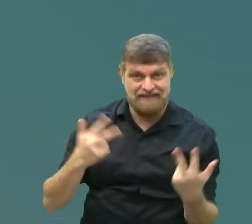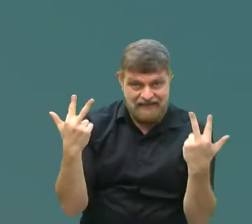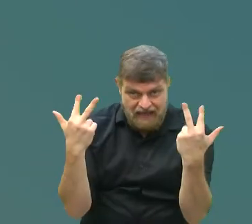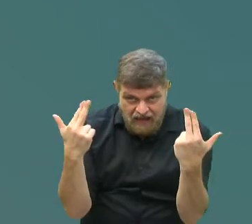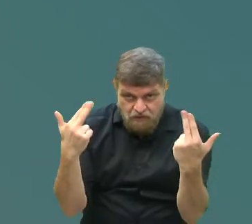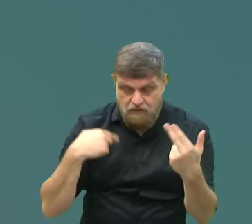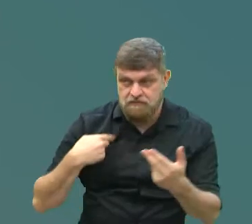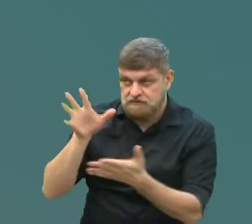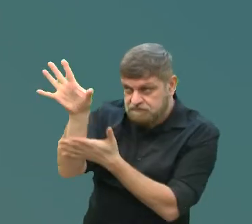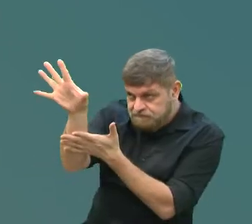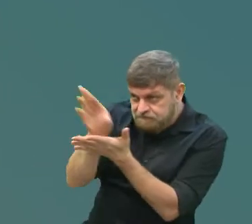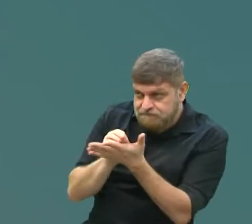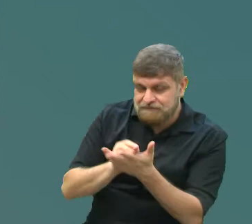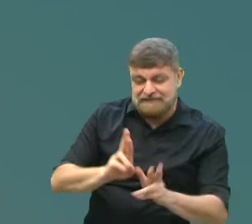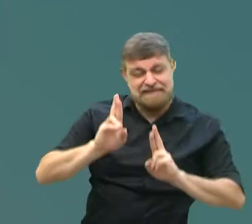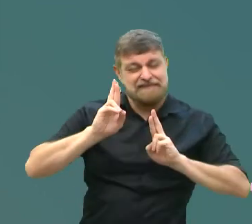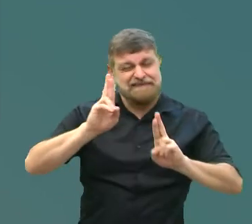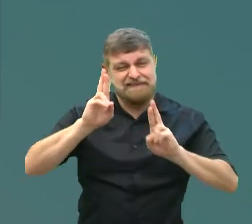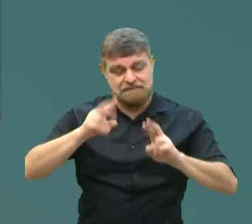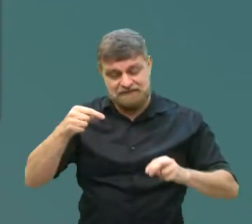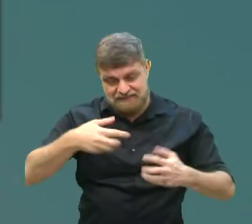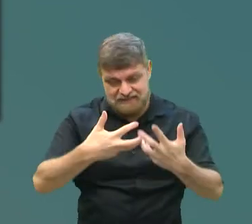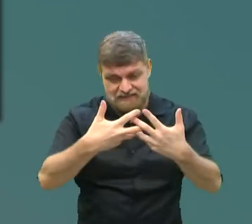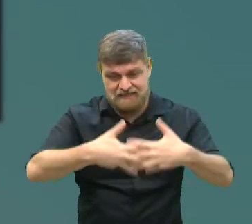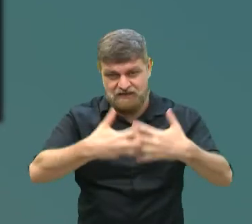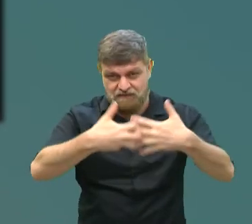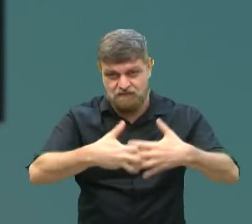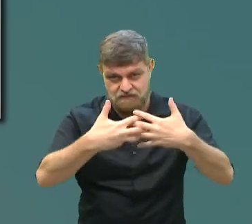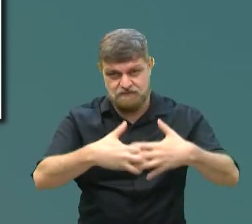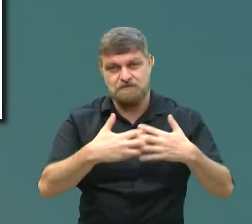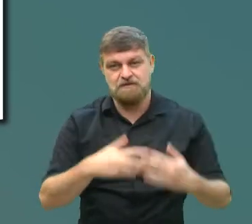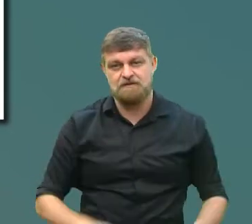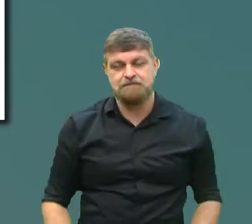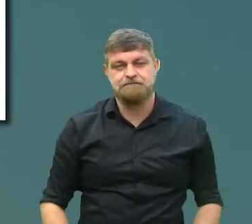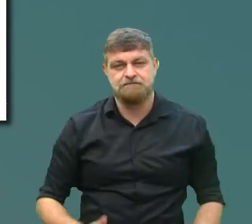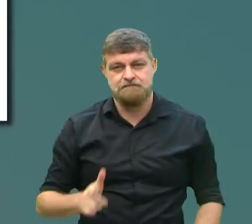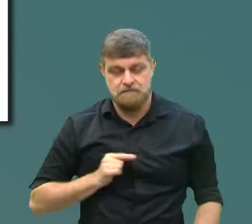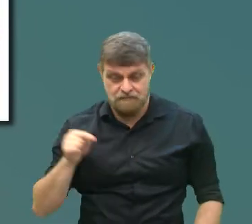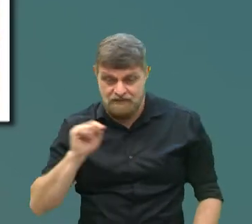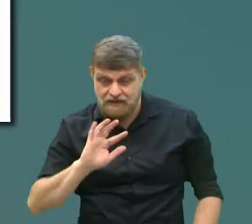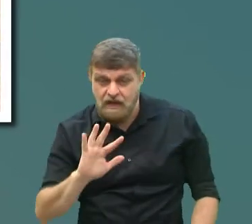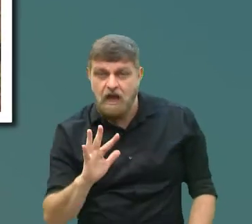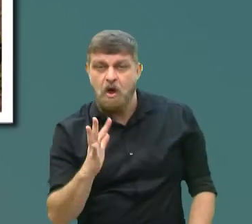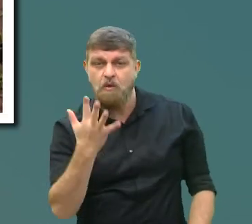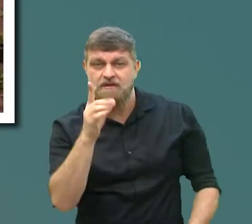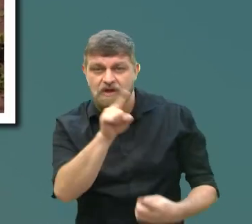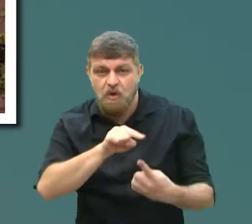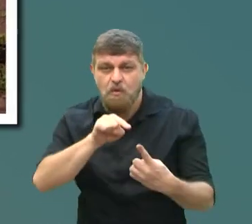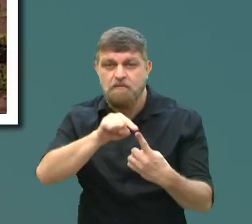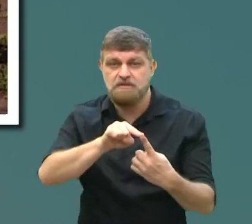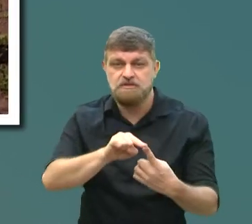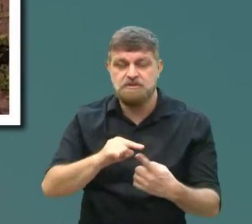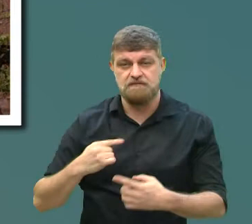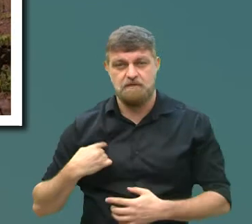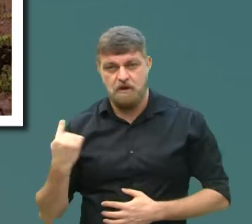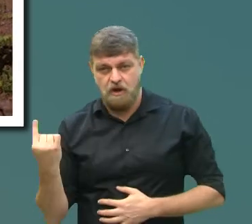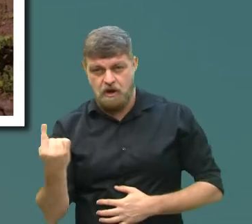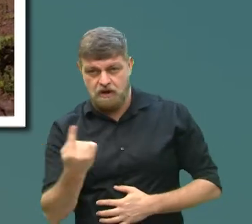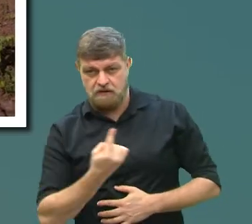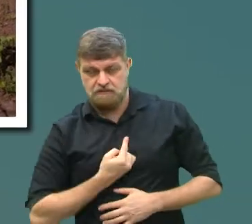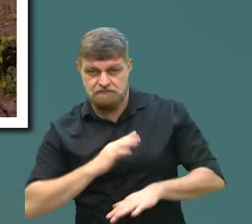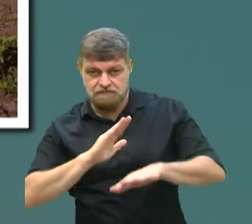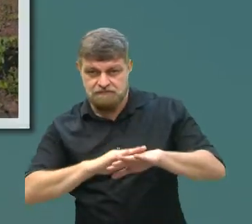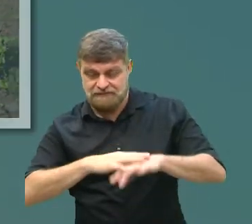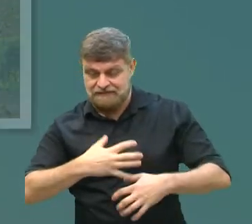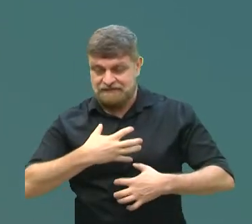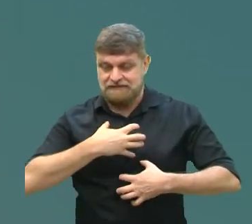que a gente espera que funcione, e ela vem para nos proporcionar,